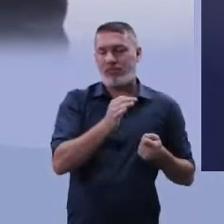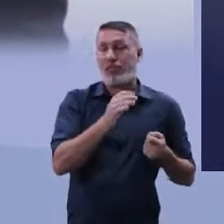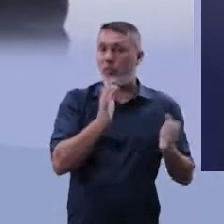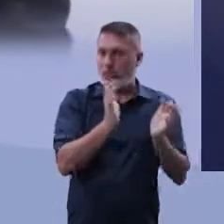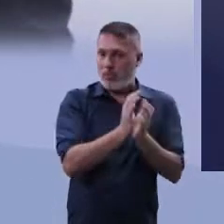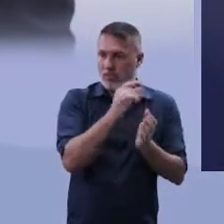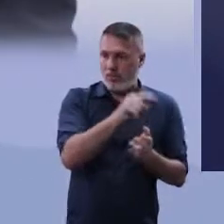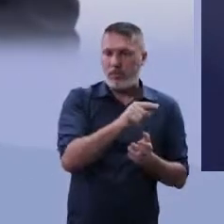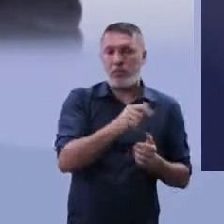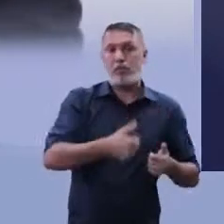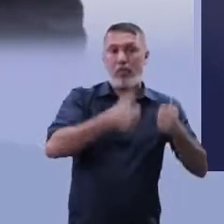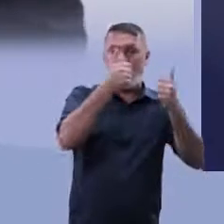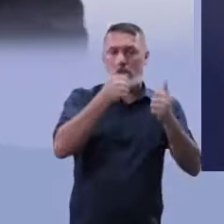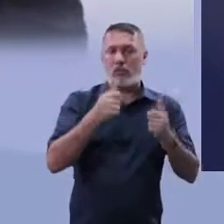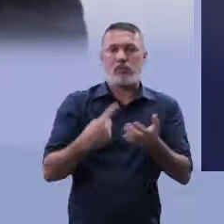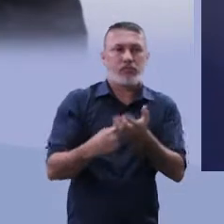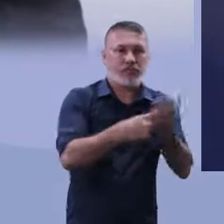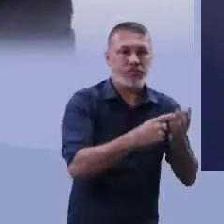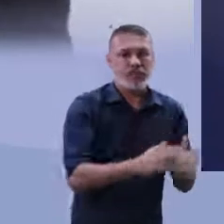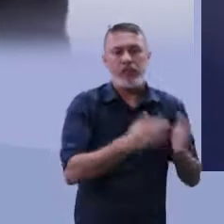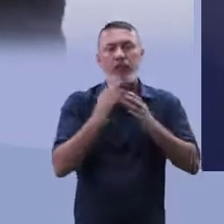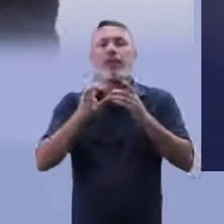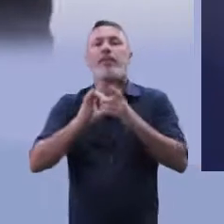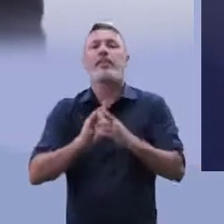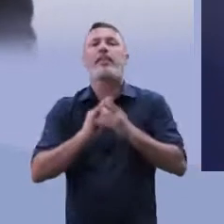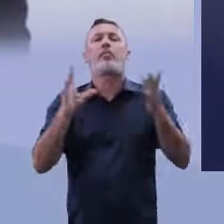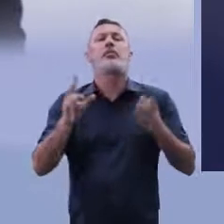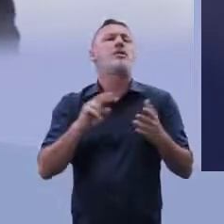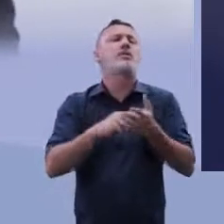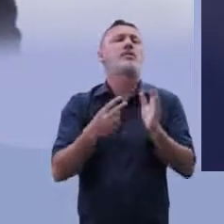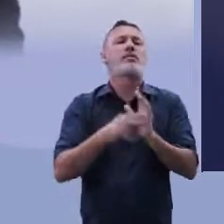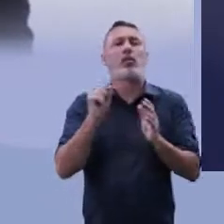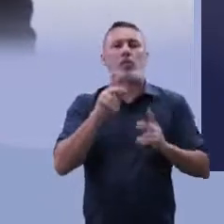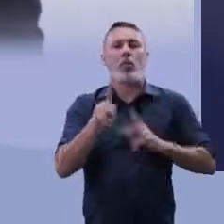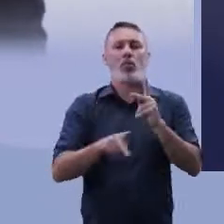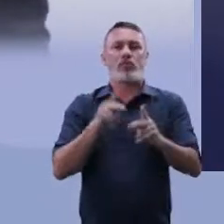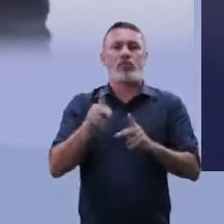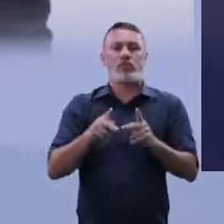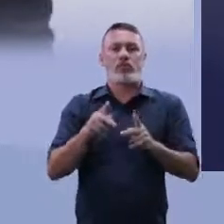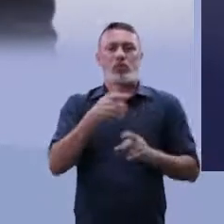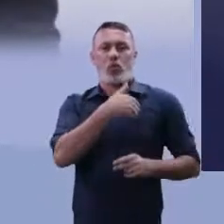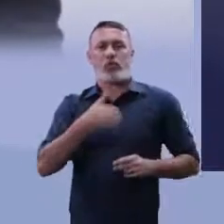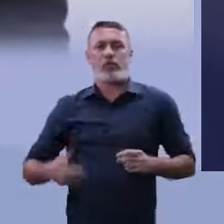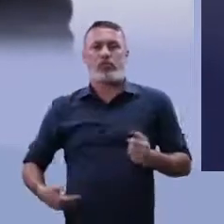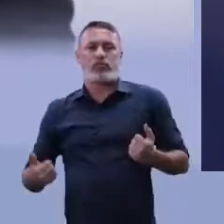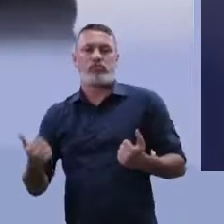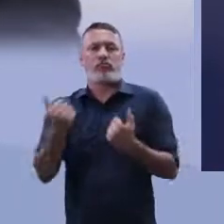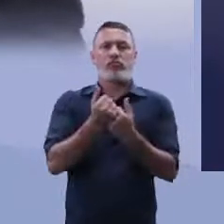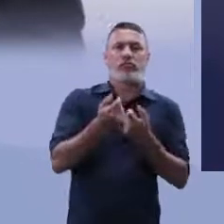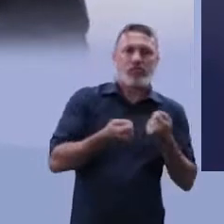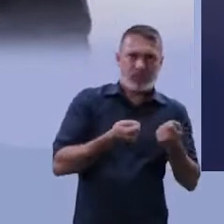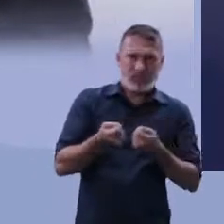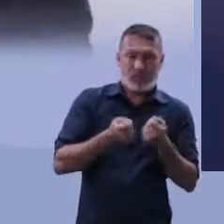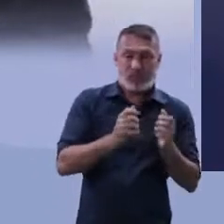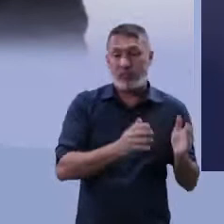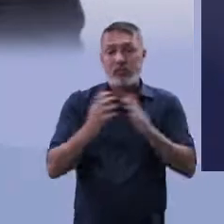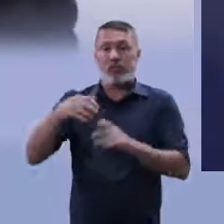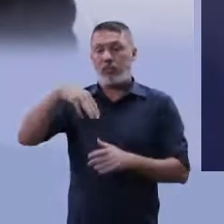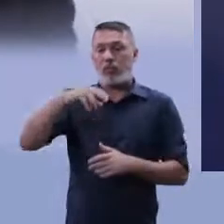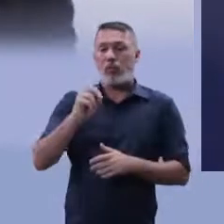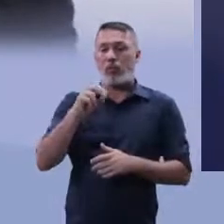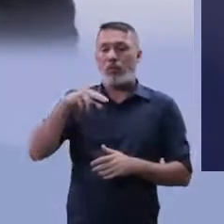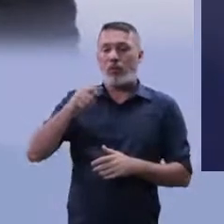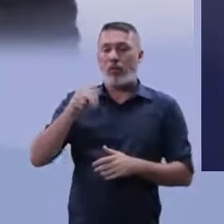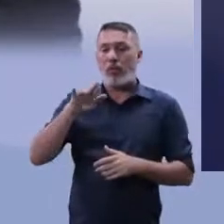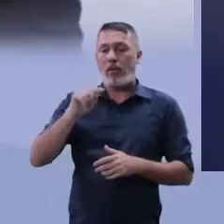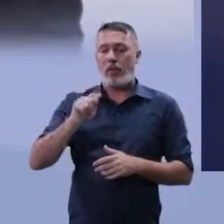O governo da aristocracia é o governo dos melhores. Uma democracia significa o governo do povo, né? Então, o poder do povo.